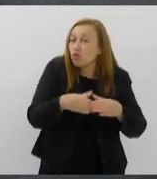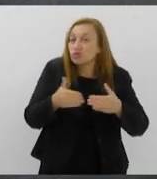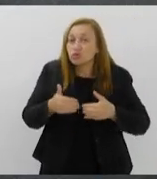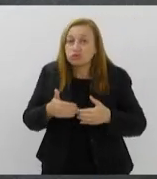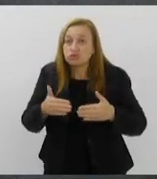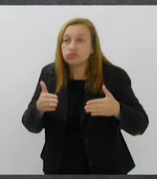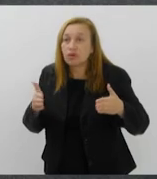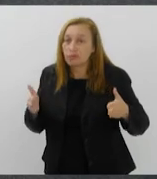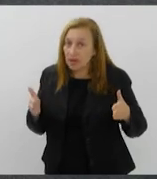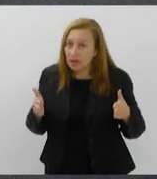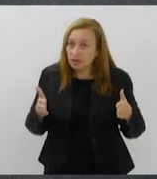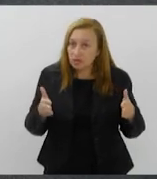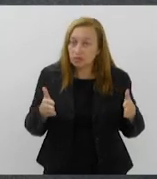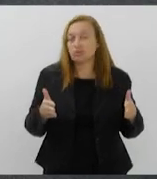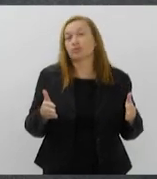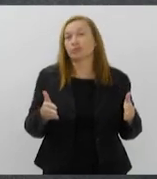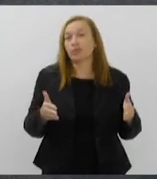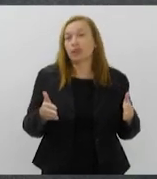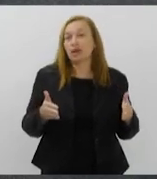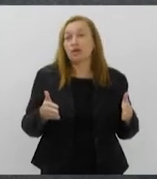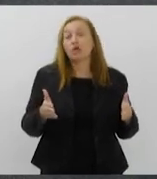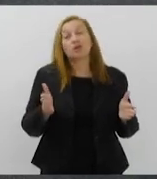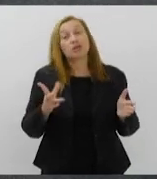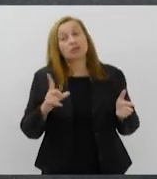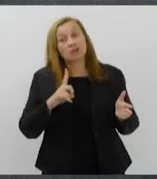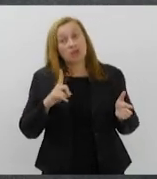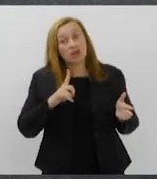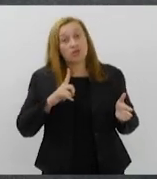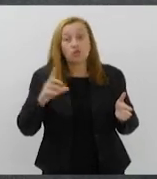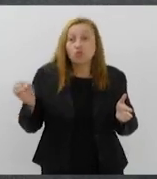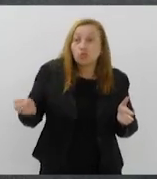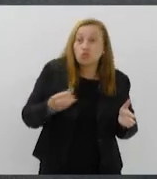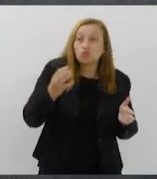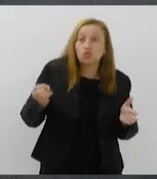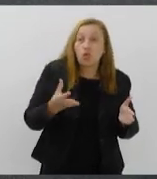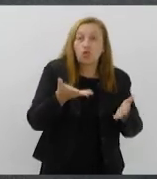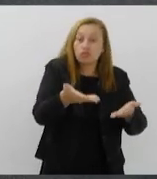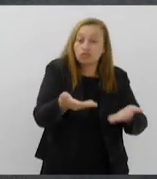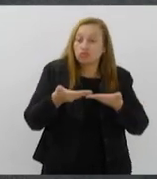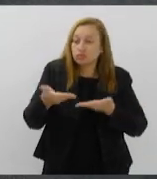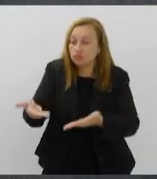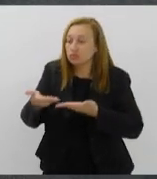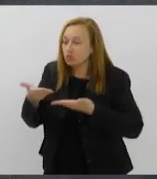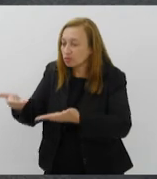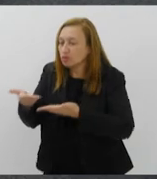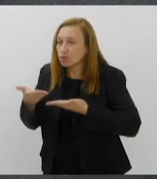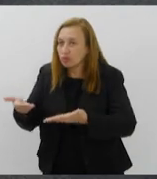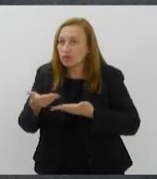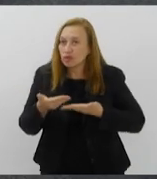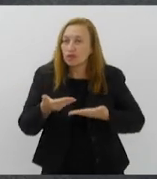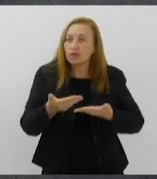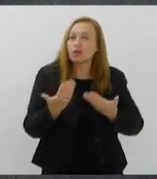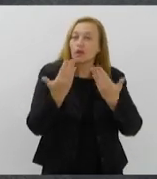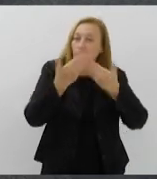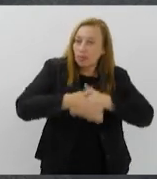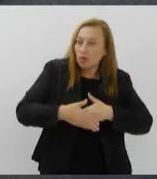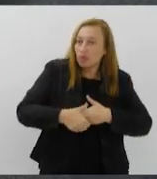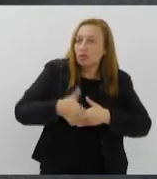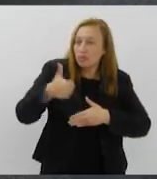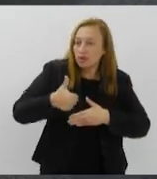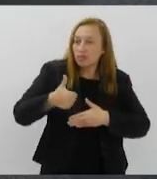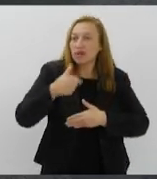aberto. Posteriormente, houve um novo chamamento para a mesma prova, a primeira prova